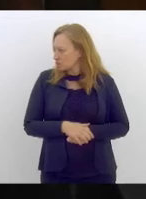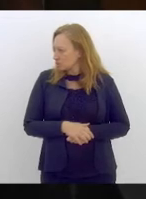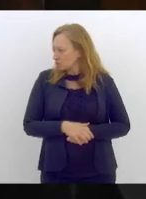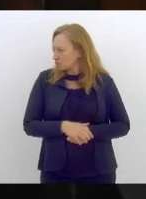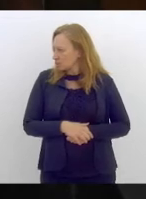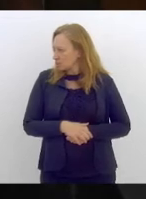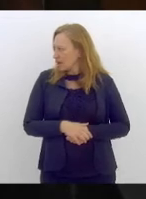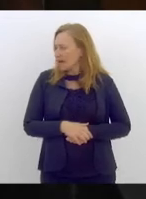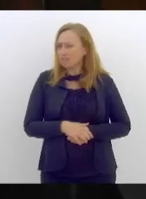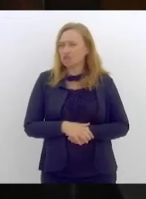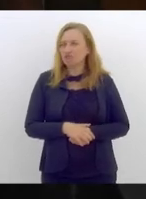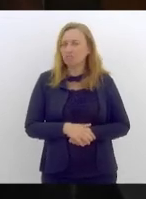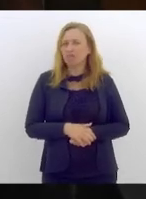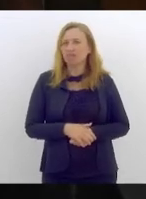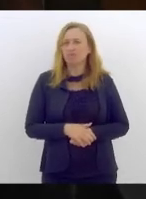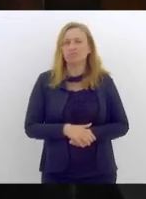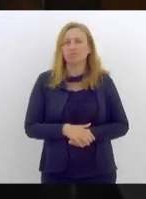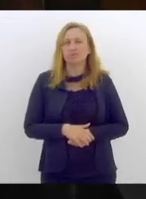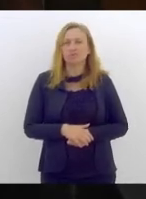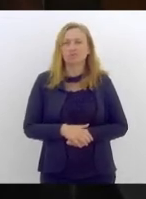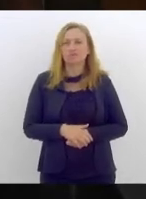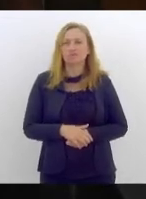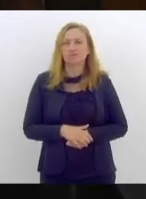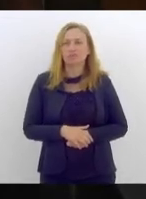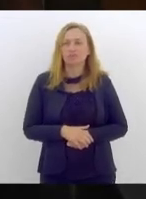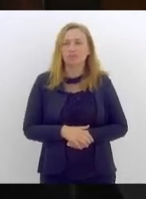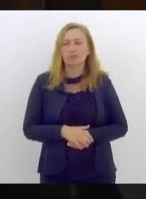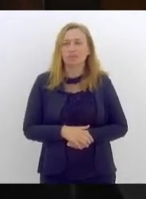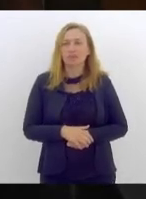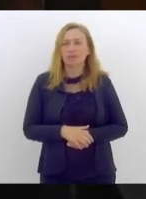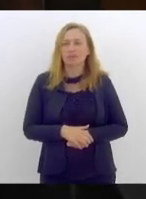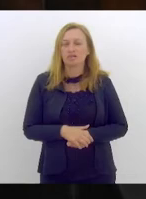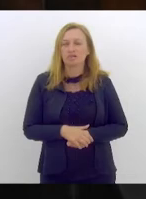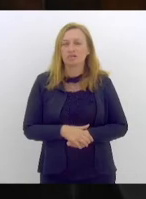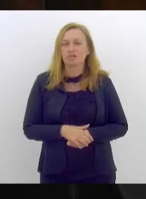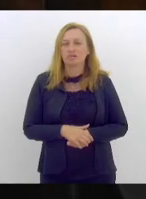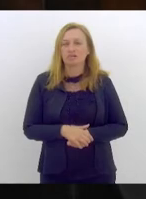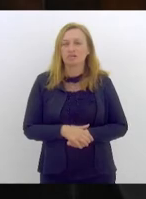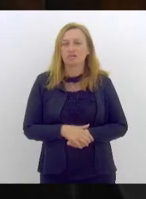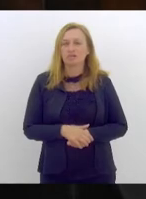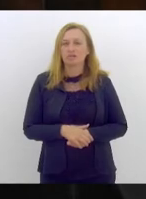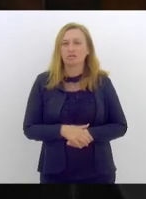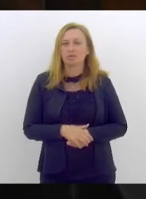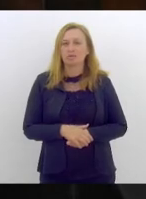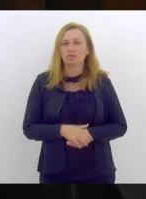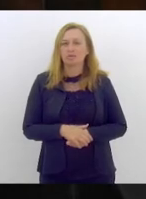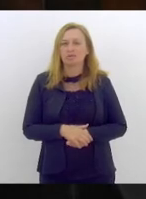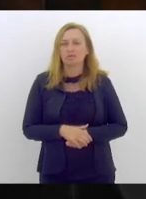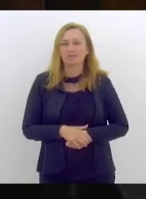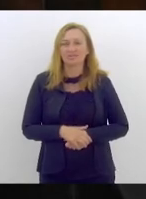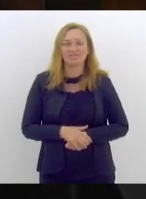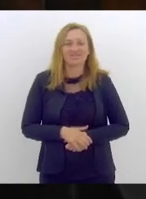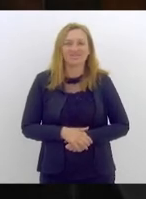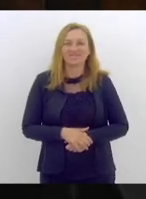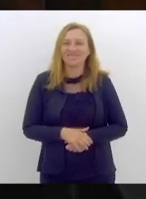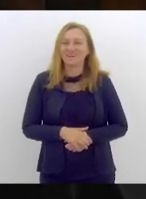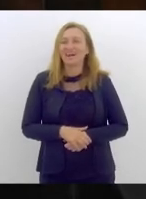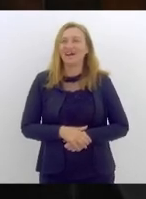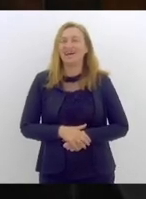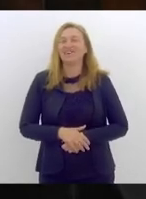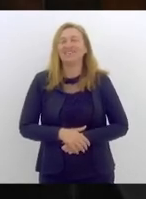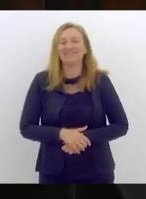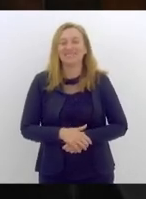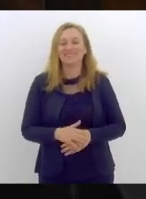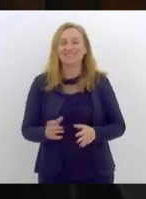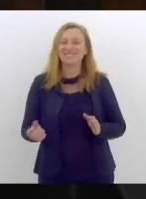competitiva porque perene porque sustentável porque infinita é o parque de conhecimento